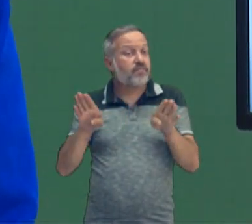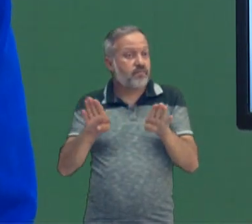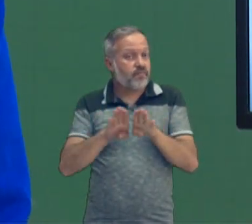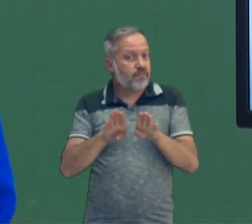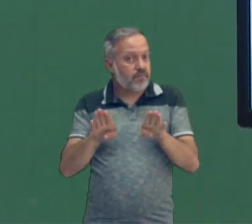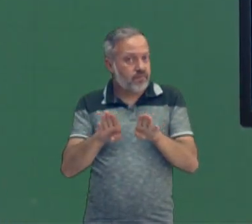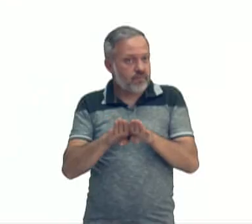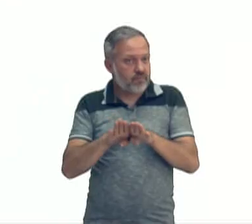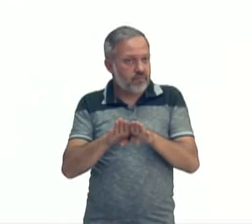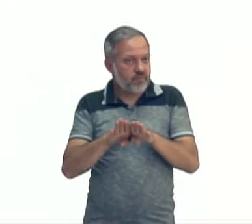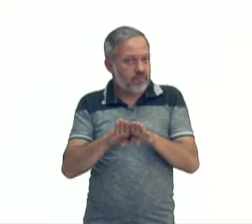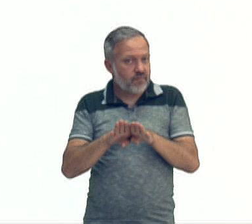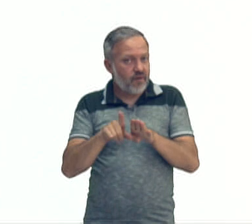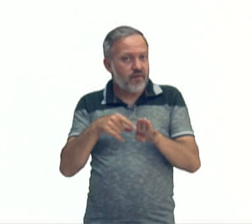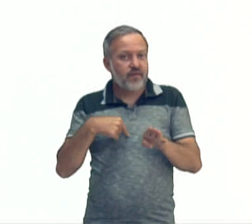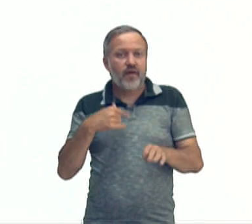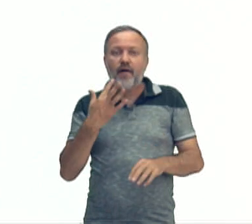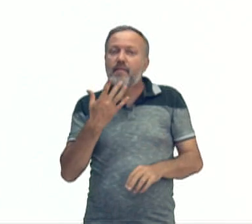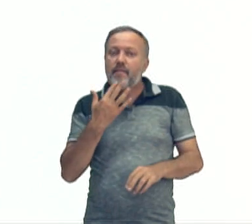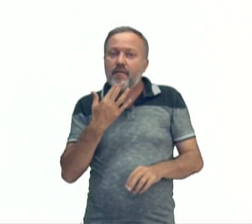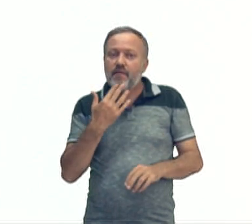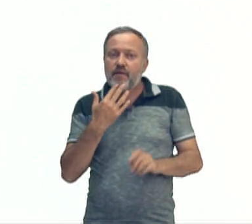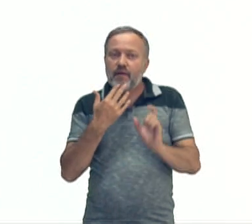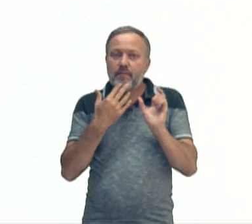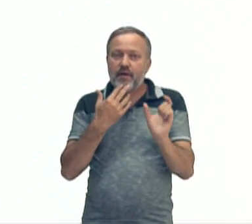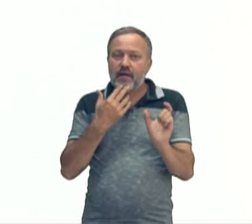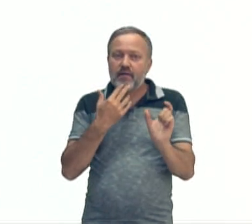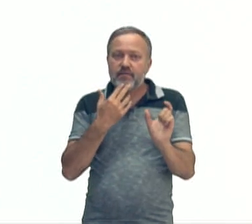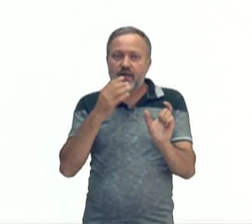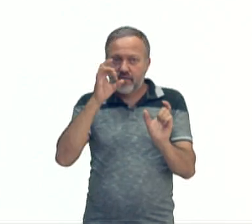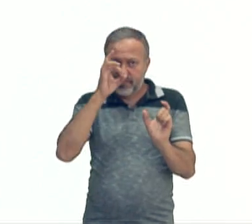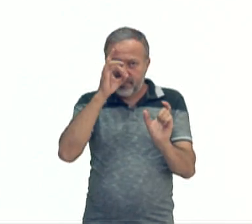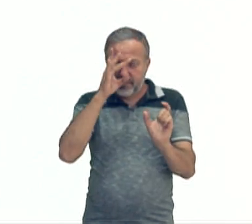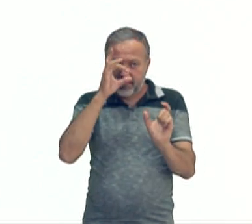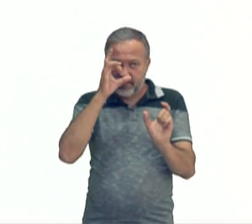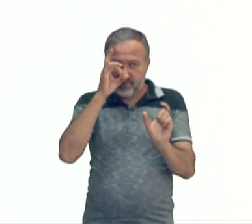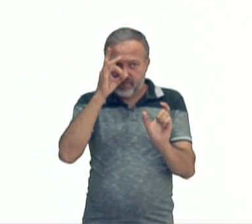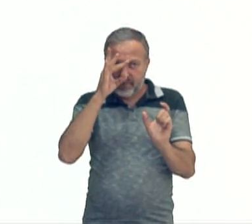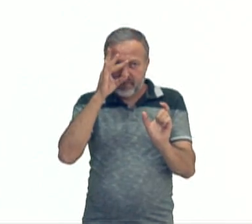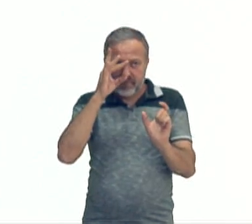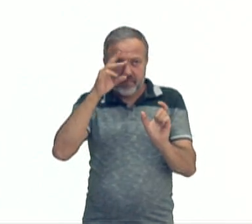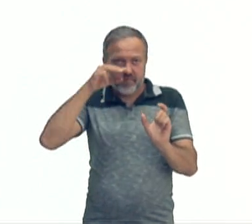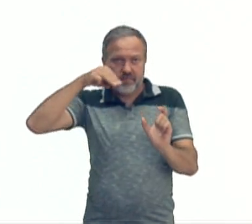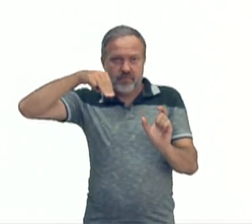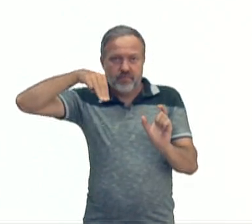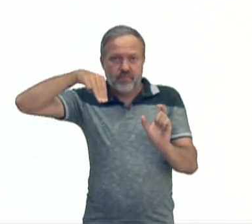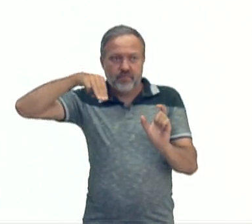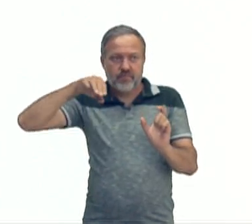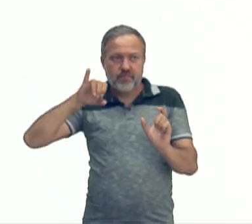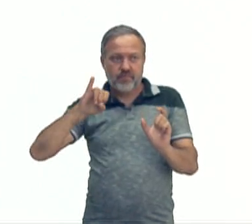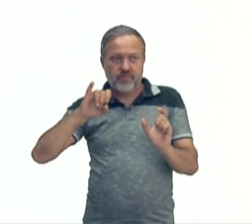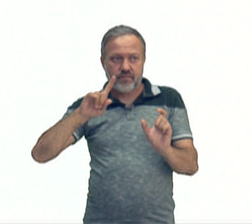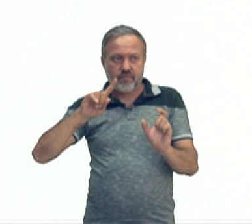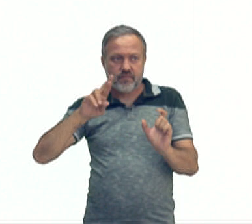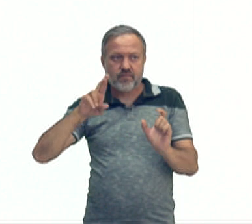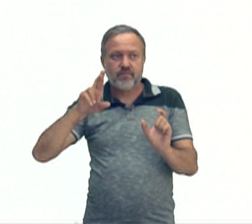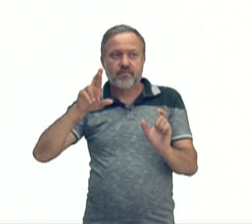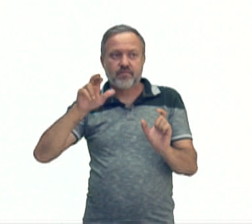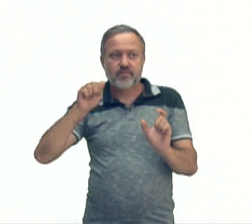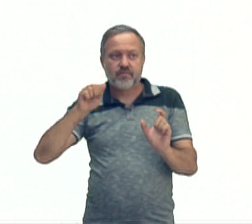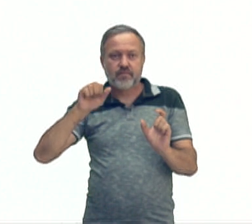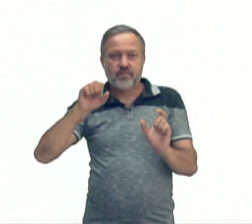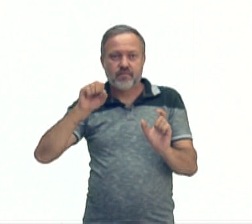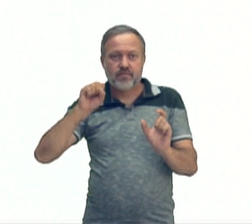finalmente, eu deixei até em verdinho ali, as migrações. Porque é sobre migrações é que a gente vai começar a